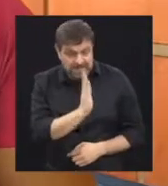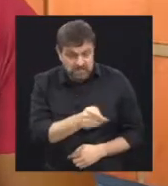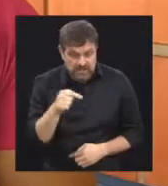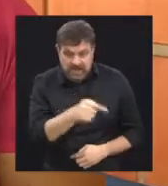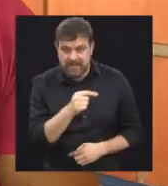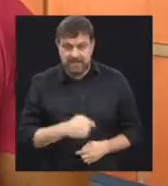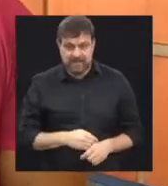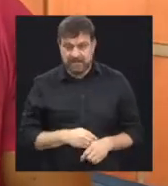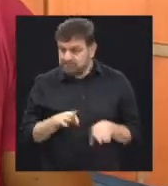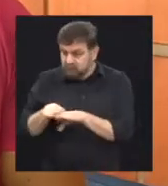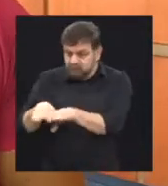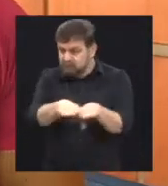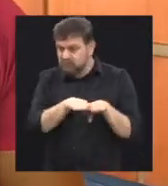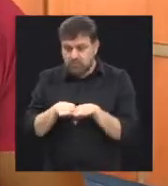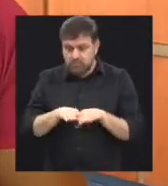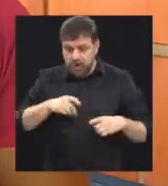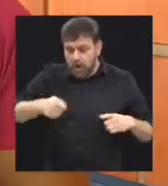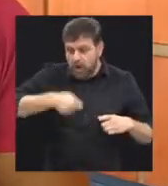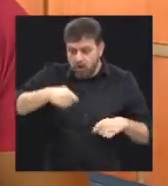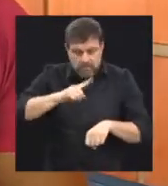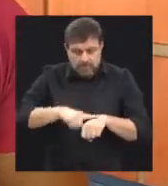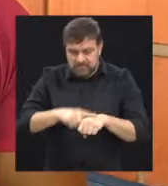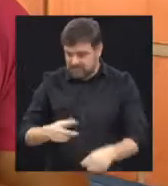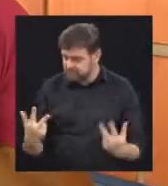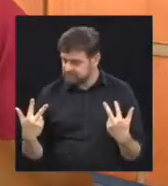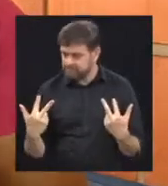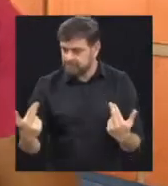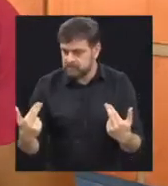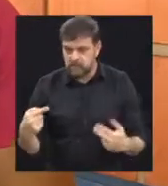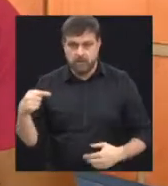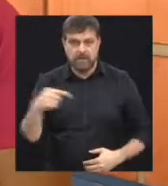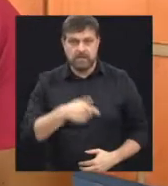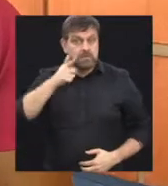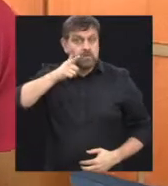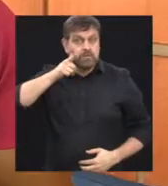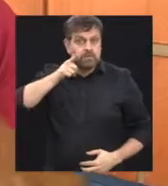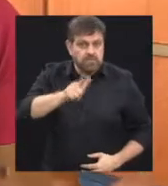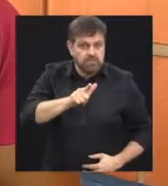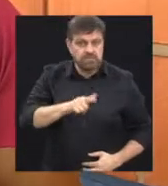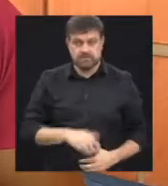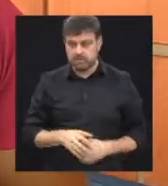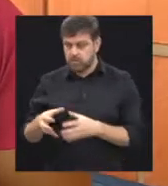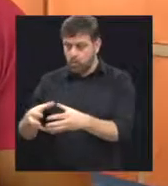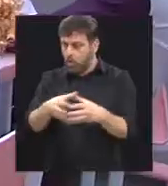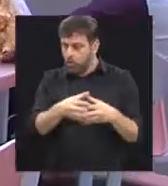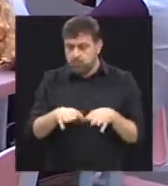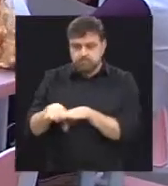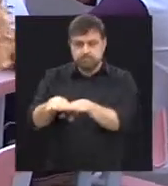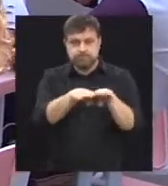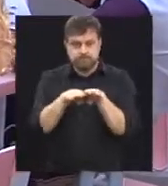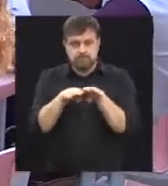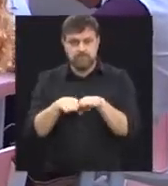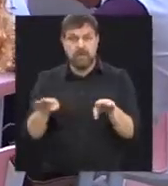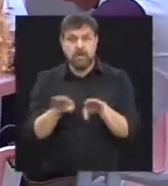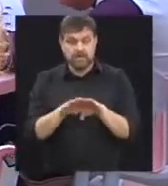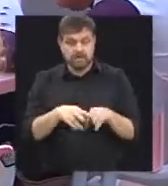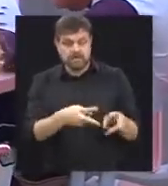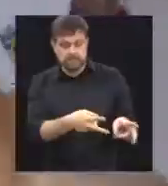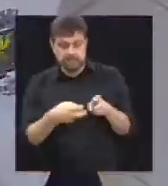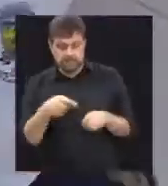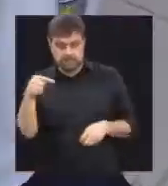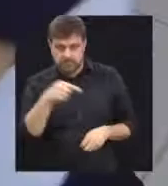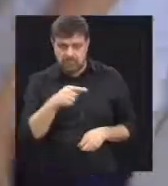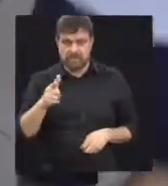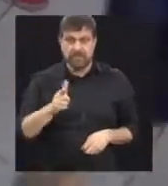e eles entraram no mesmo ritmo. Então, assim, eles conseguiram acompanhar todas as outras turmas. Ela notou também que